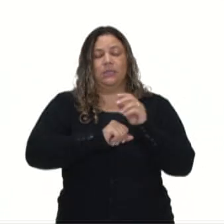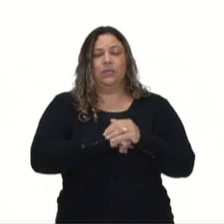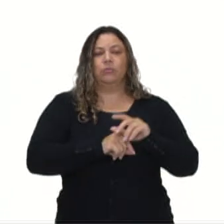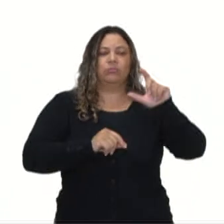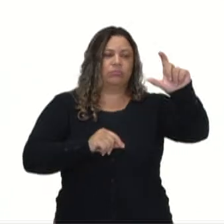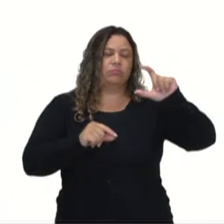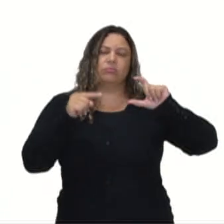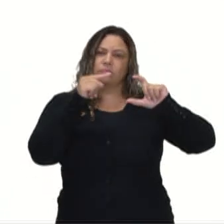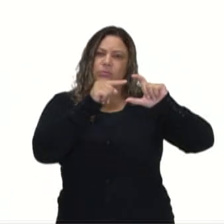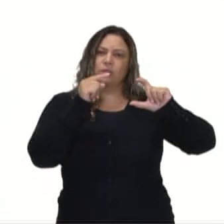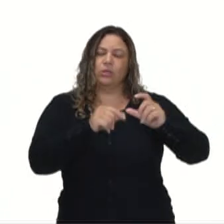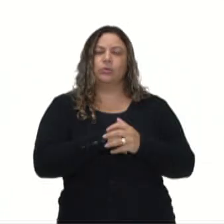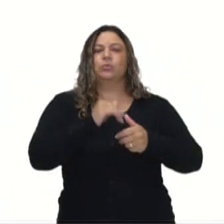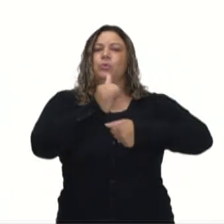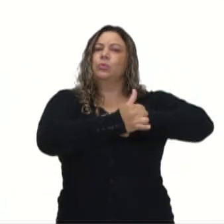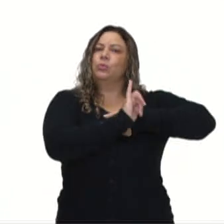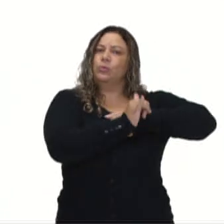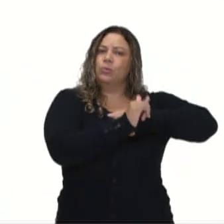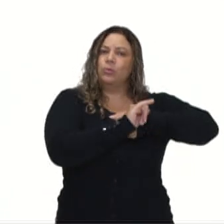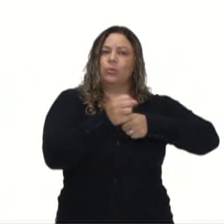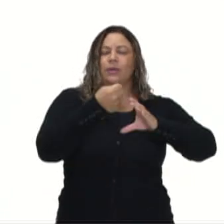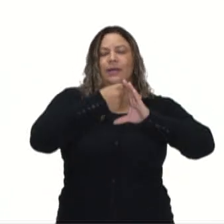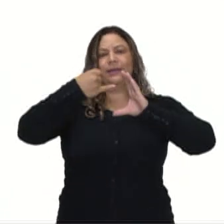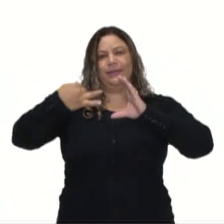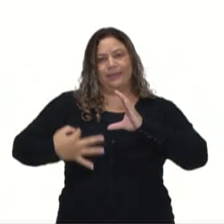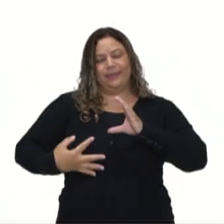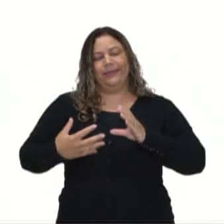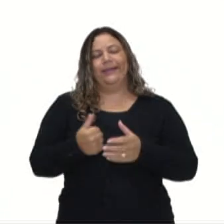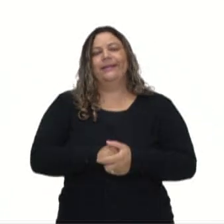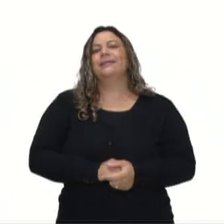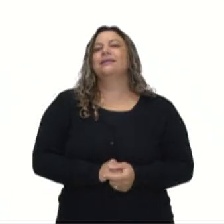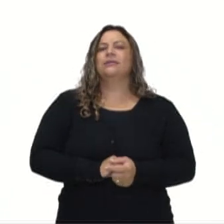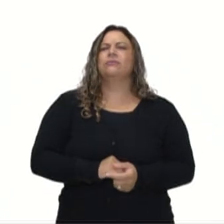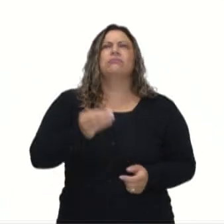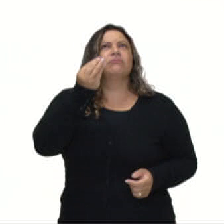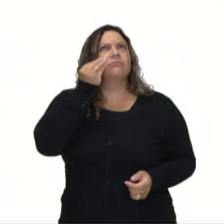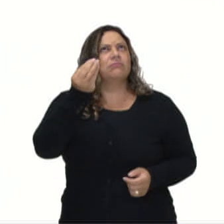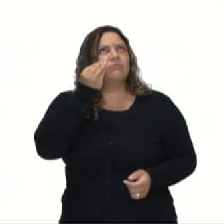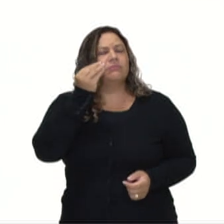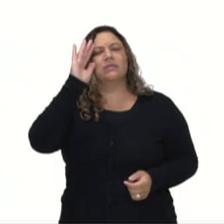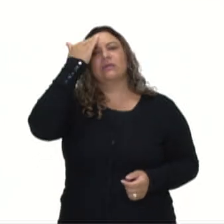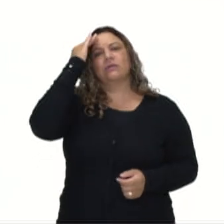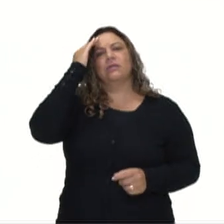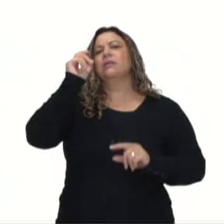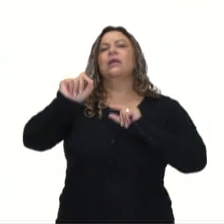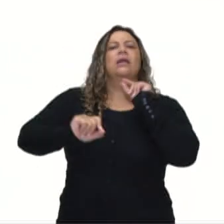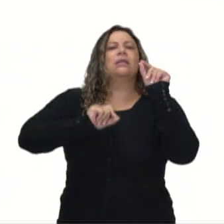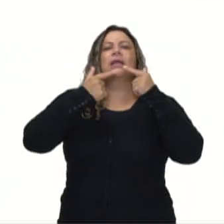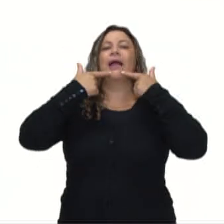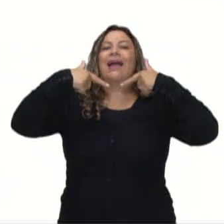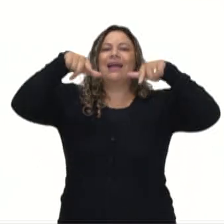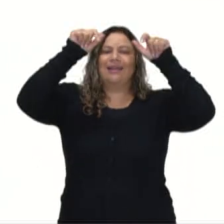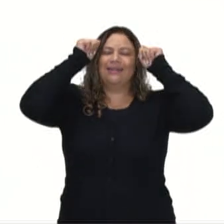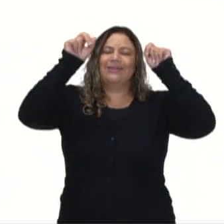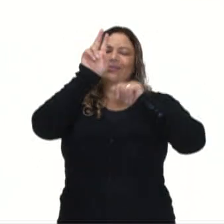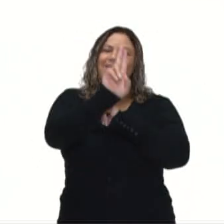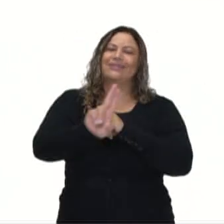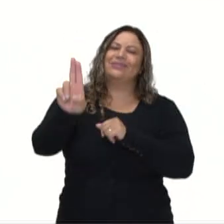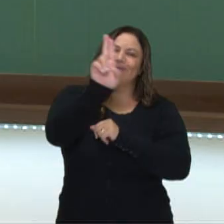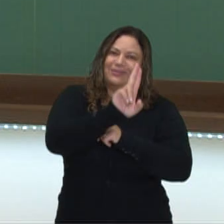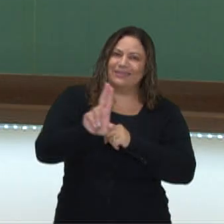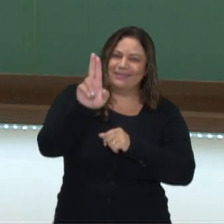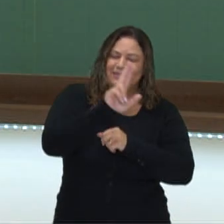crônicas, né? Estudamos as características de uma crônica, tentando compreender um pouco mais a linguagem utilizada pelo